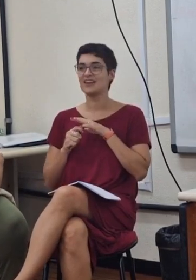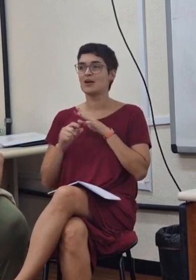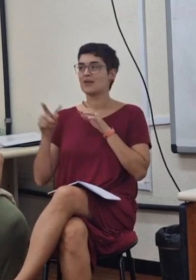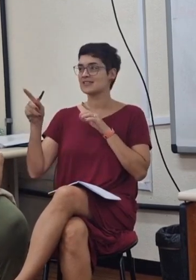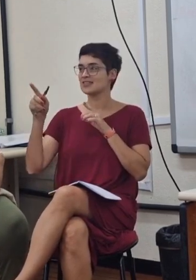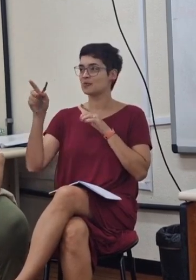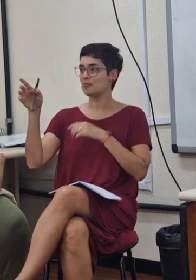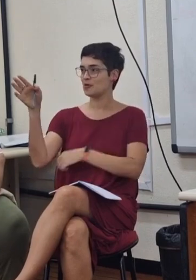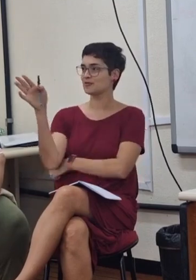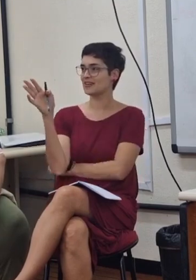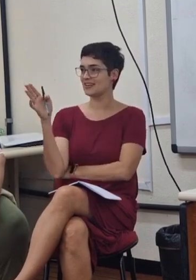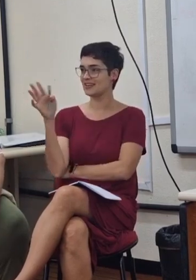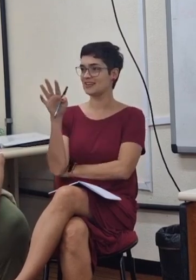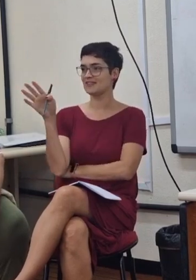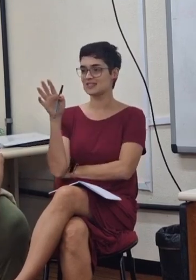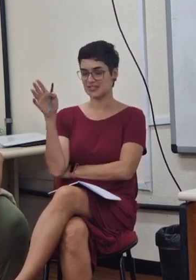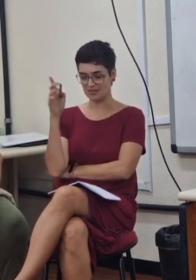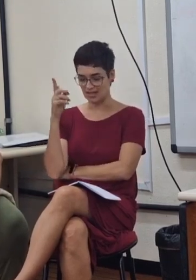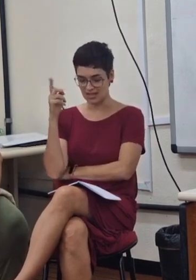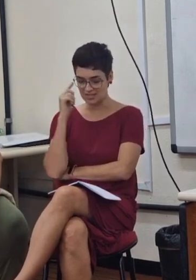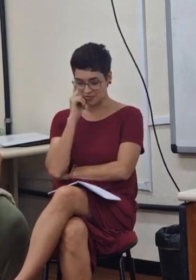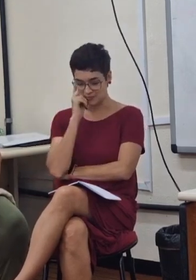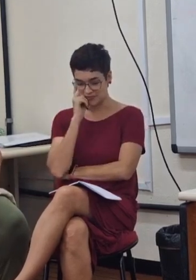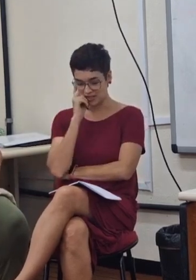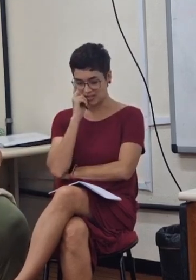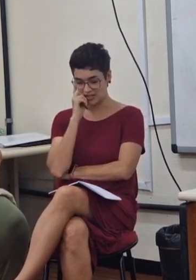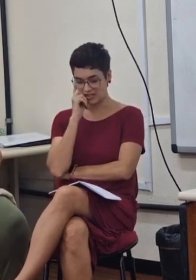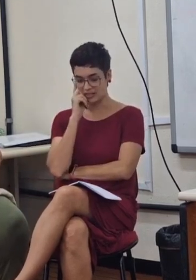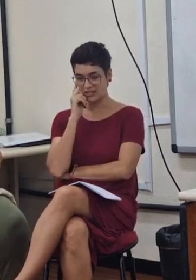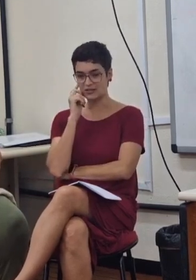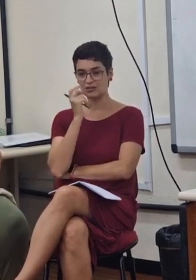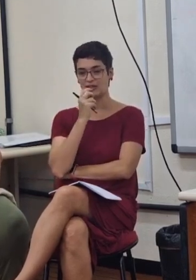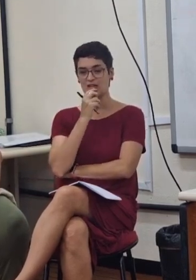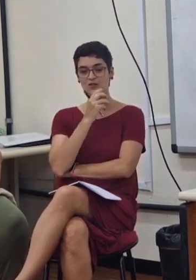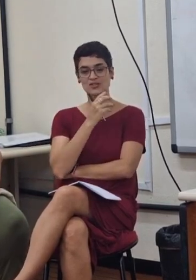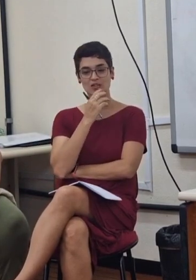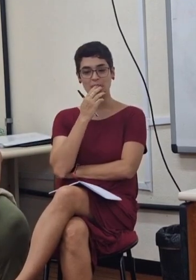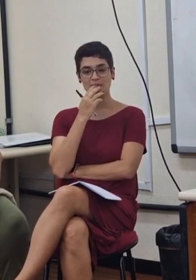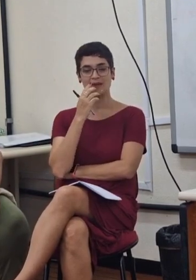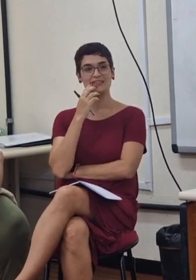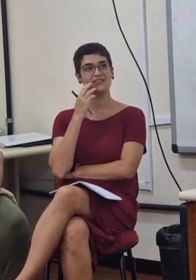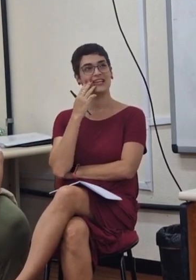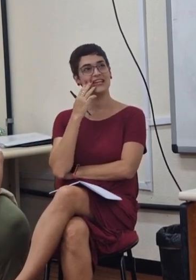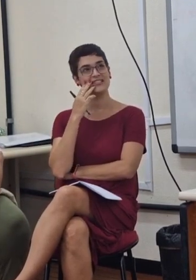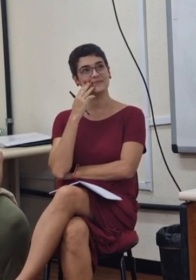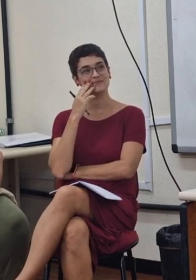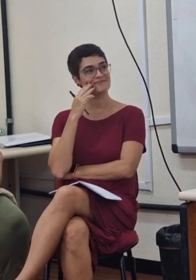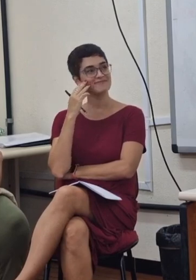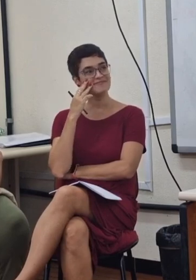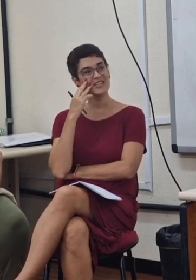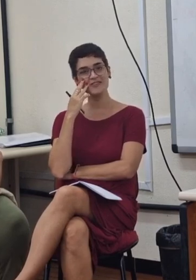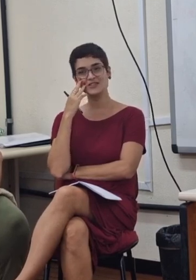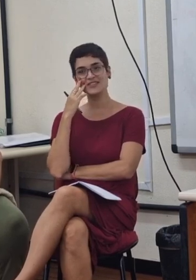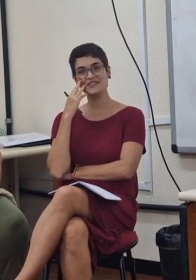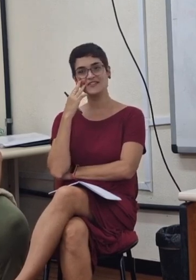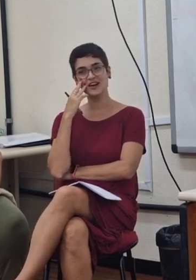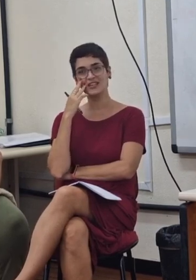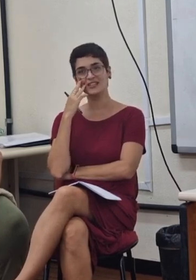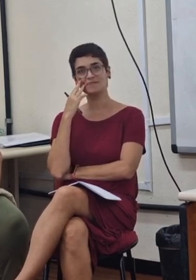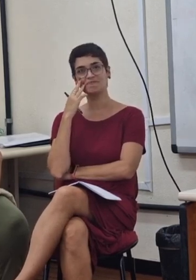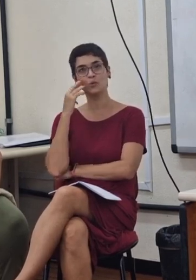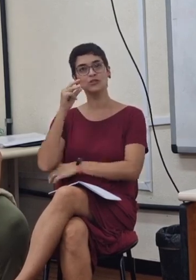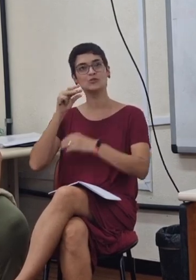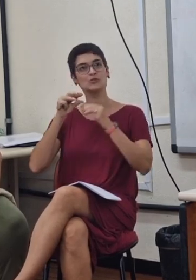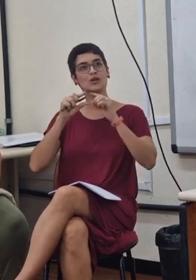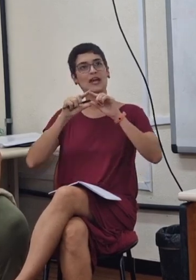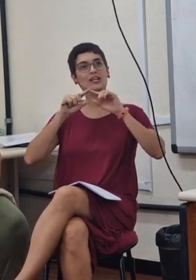fiquei... Pensando um pouco no que vocês falaram e no seu depoimento, Tereza. Você